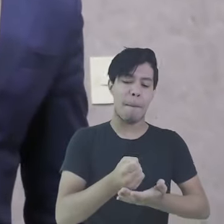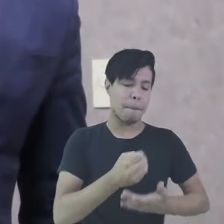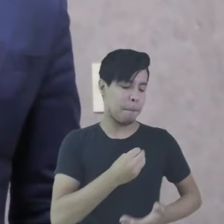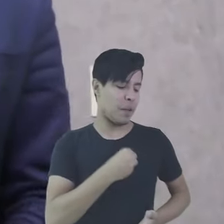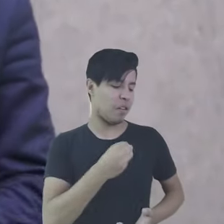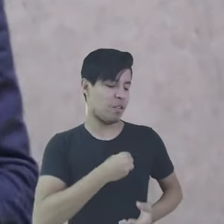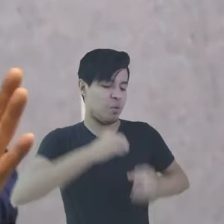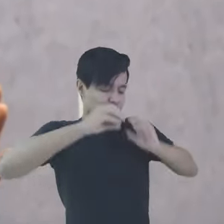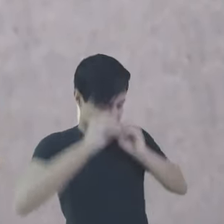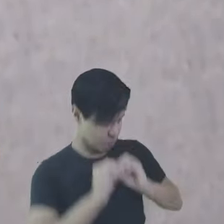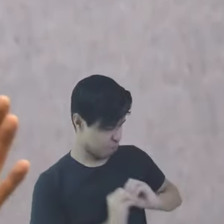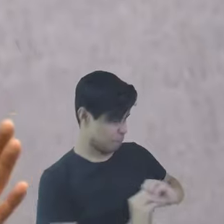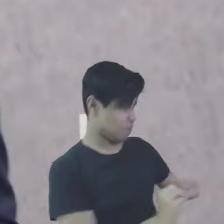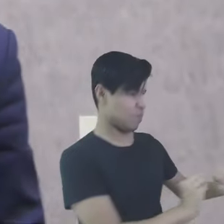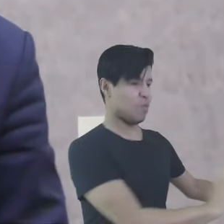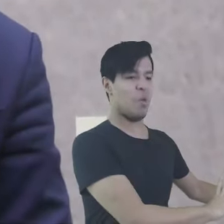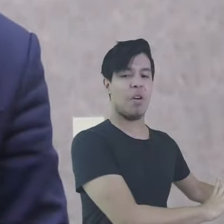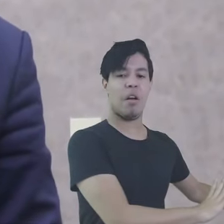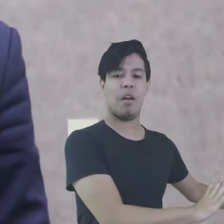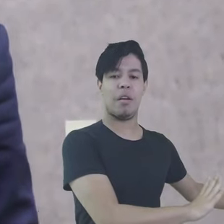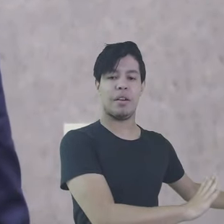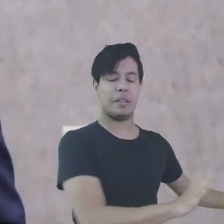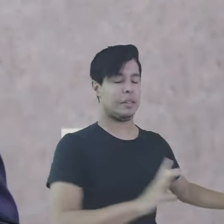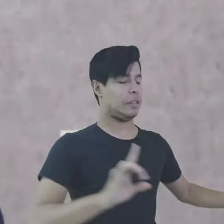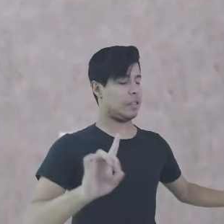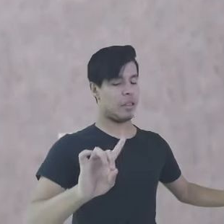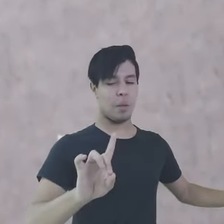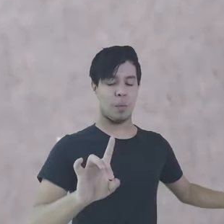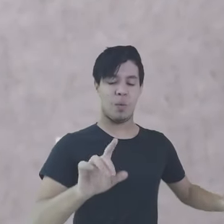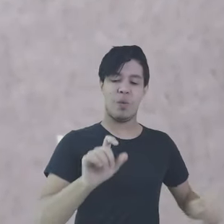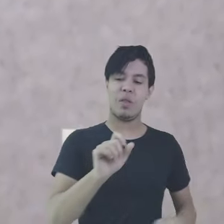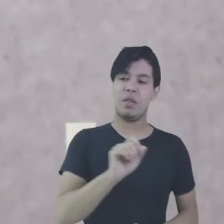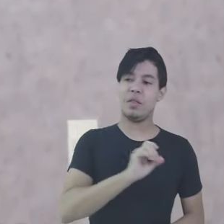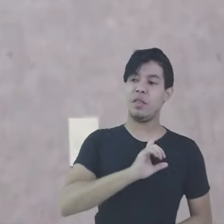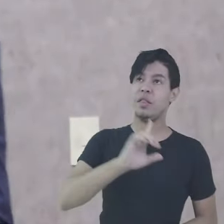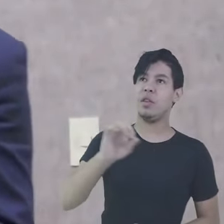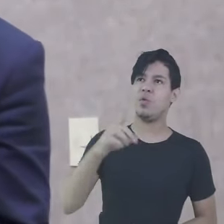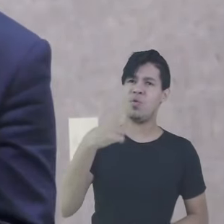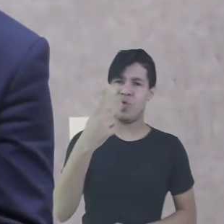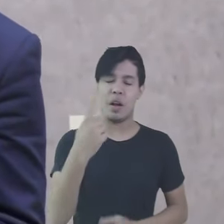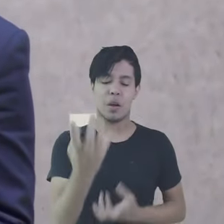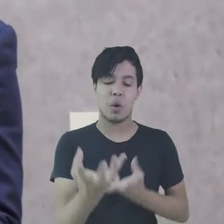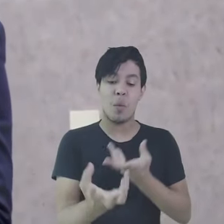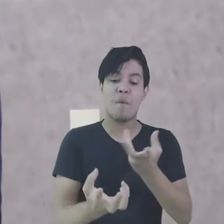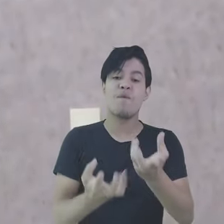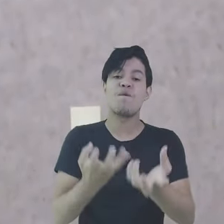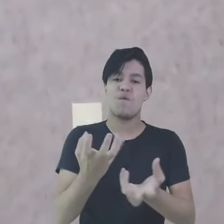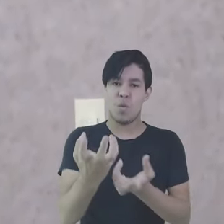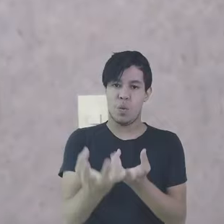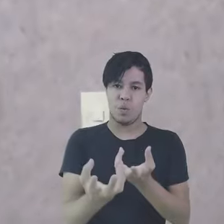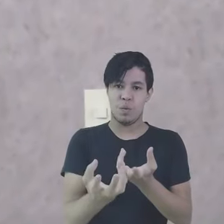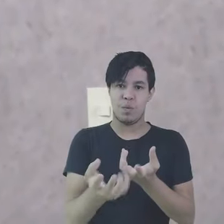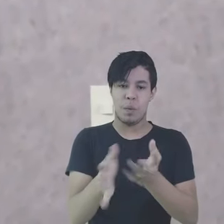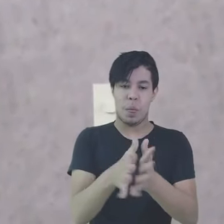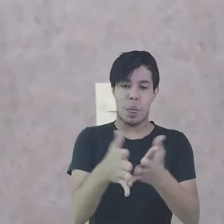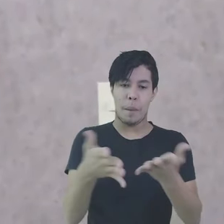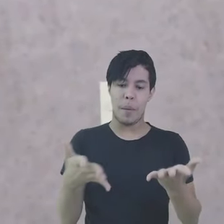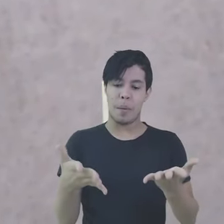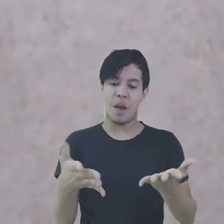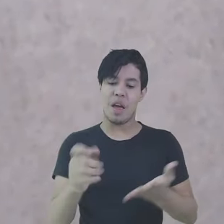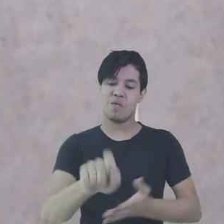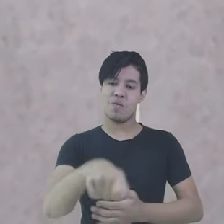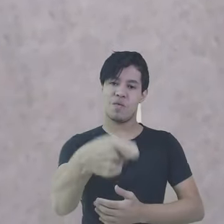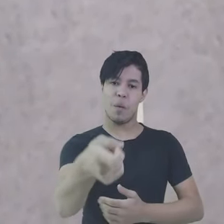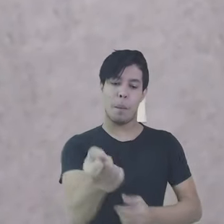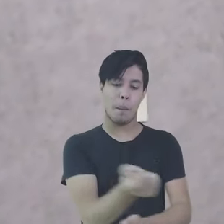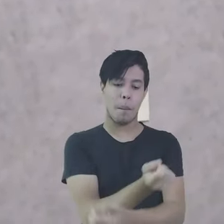lago, e jogando no lago, não. Deus não fará isso. O fogo na Bíblia é um símbolo para a glória de Deus. Eu